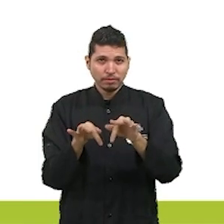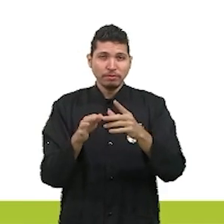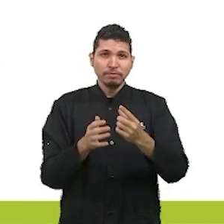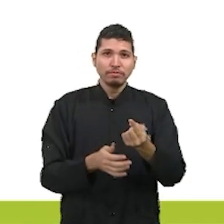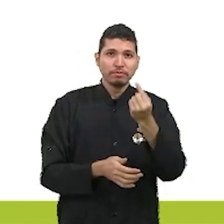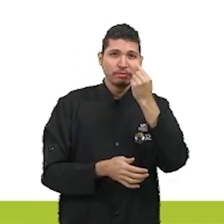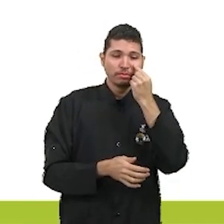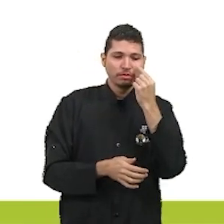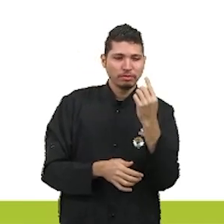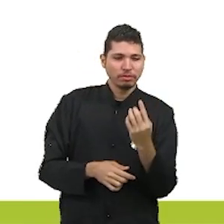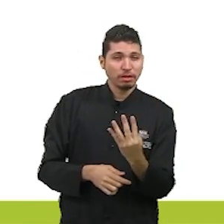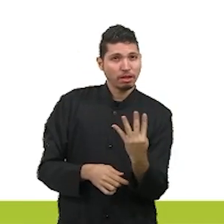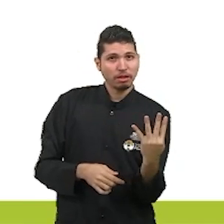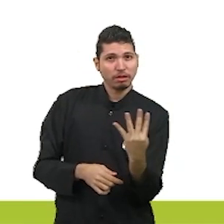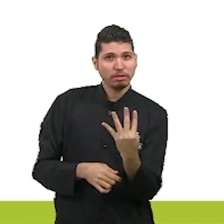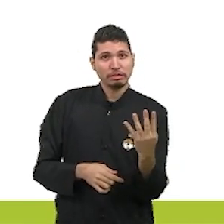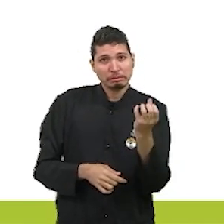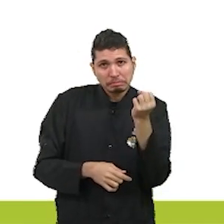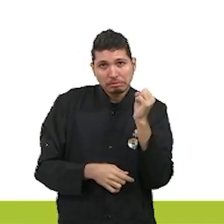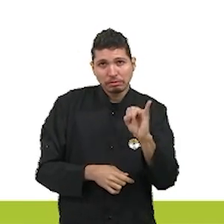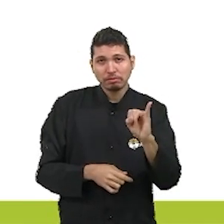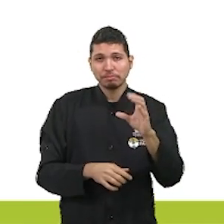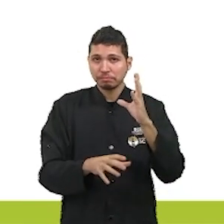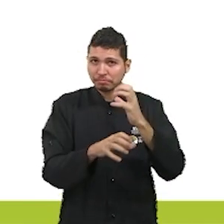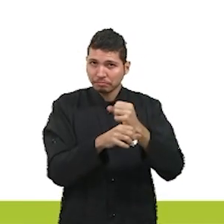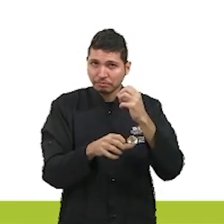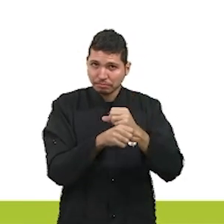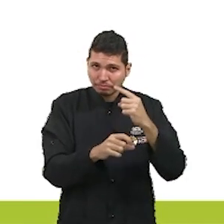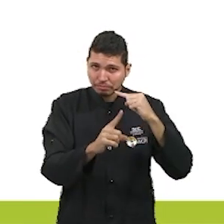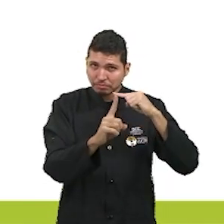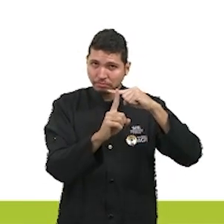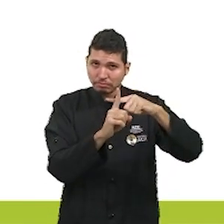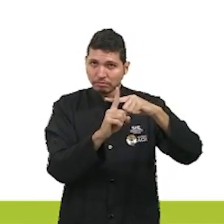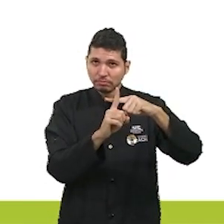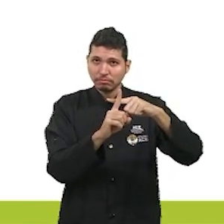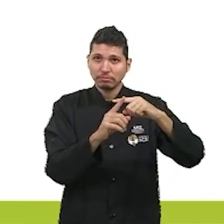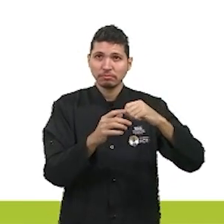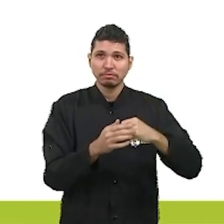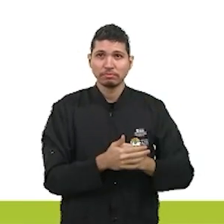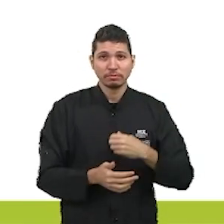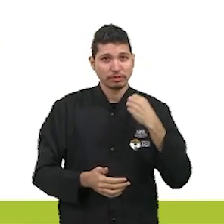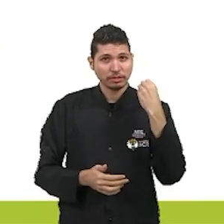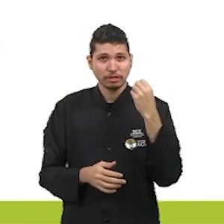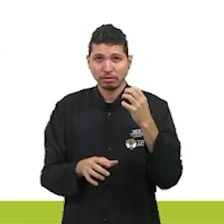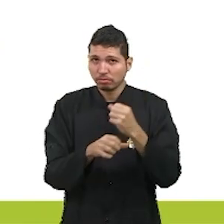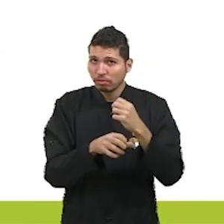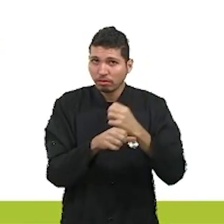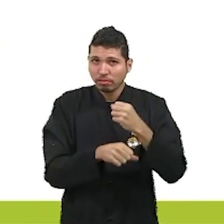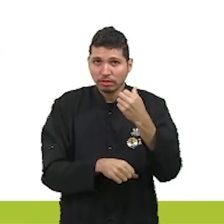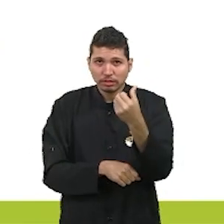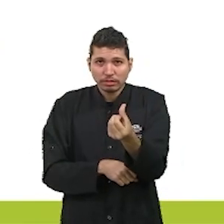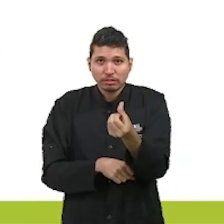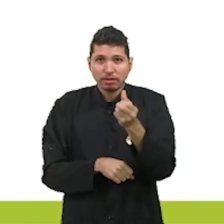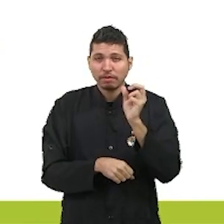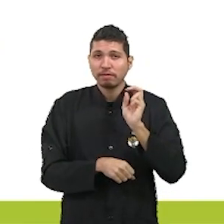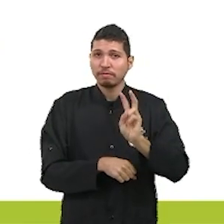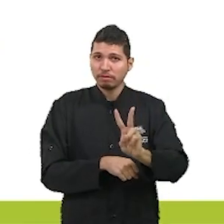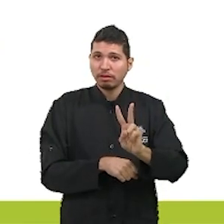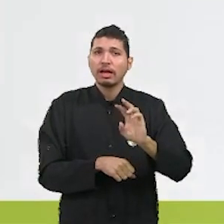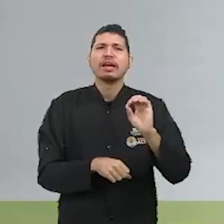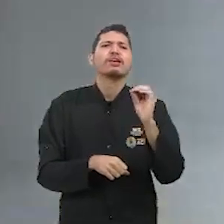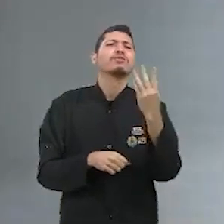essas 4 pilhas, se eu somar em série, né, quando eu somo, ela vai dar 6 volts. Então, o que acontece